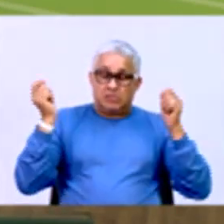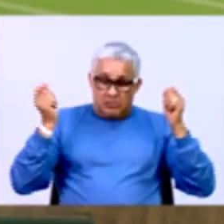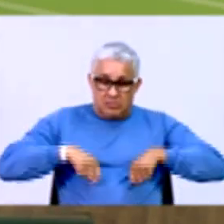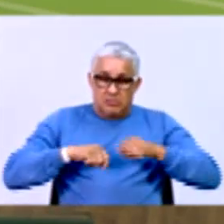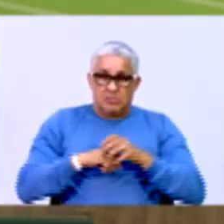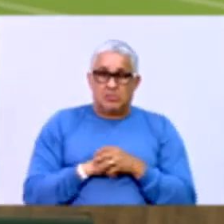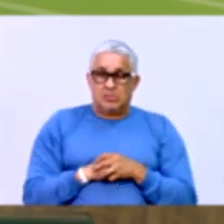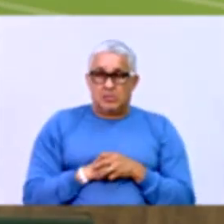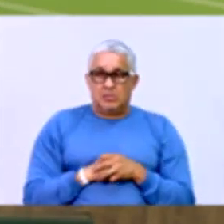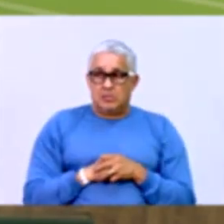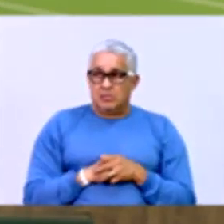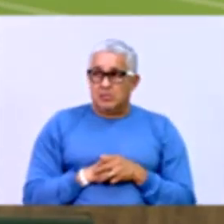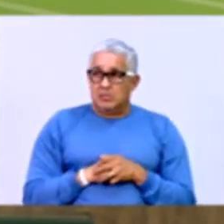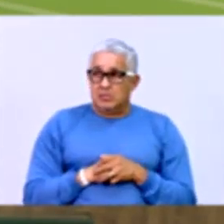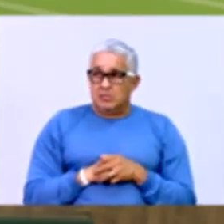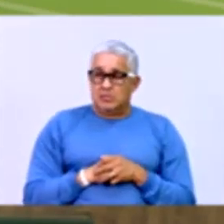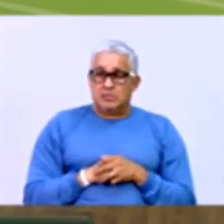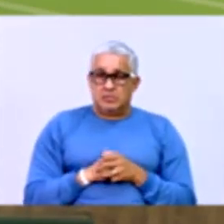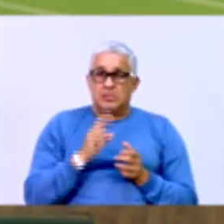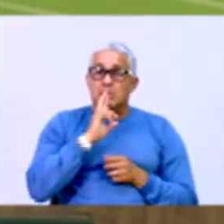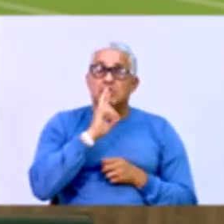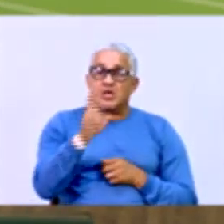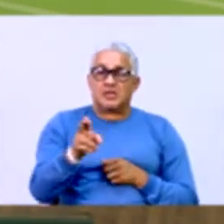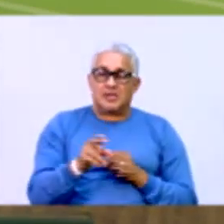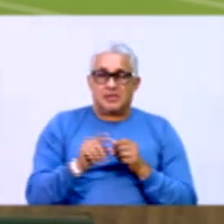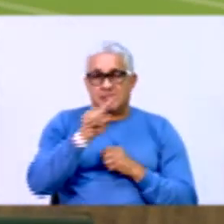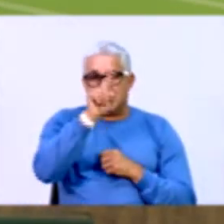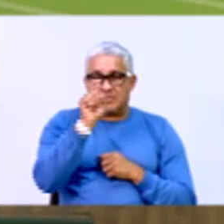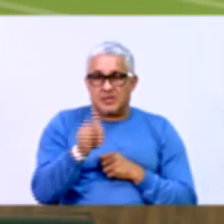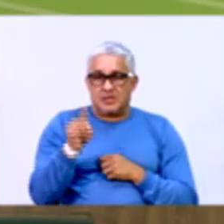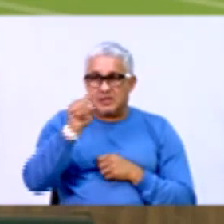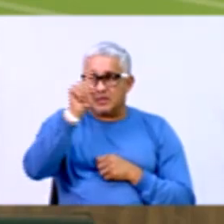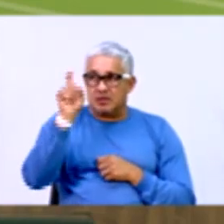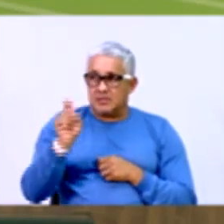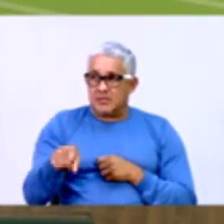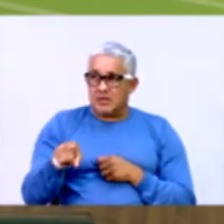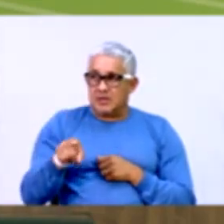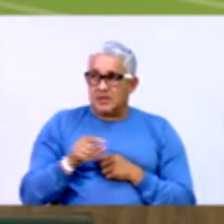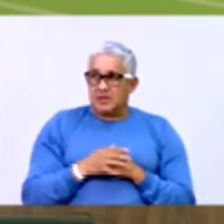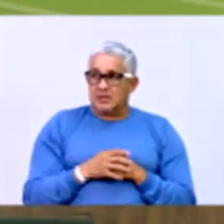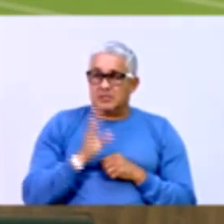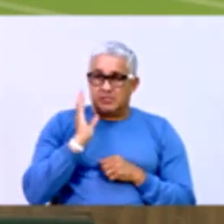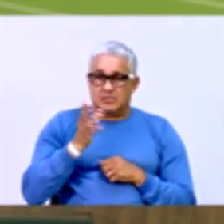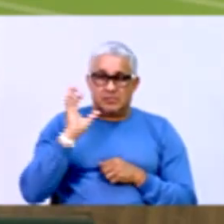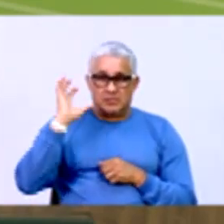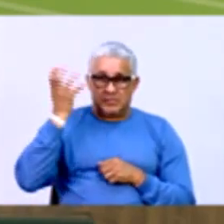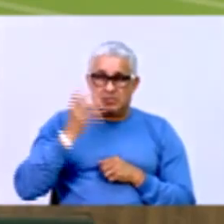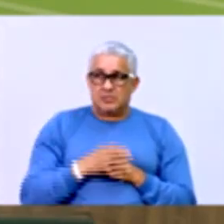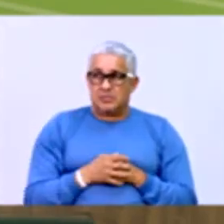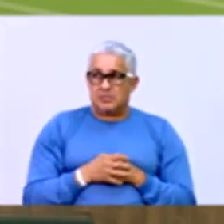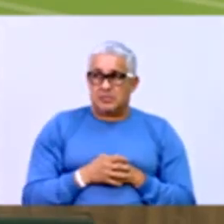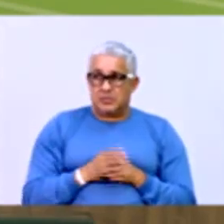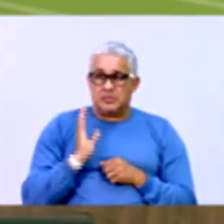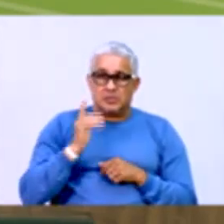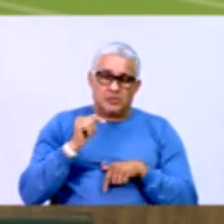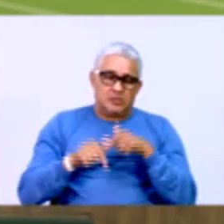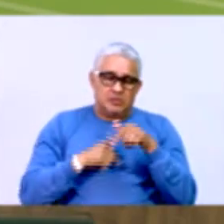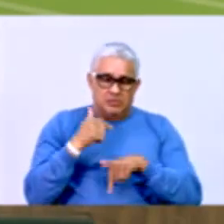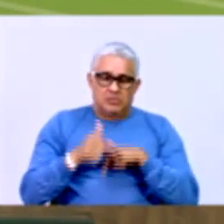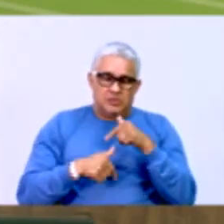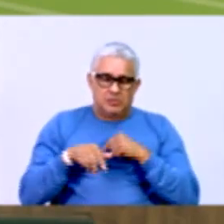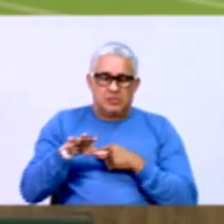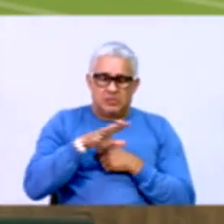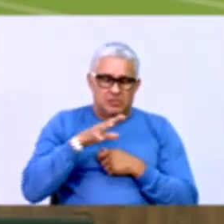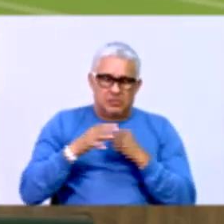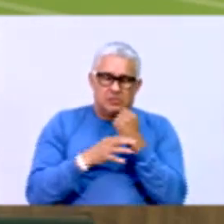de responder essas questões, né? Já aconteceu, como falei, eu trabalhei muita nessa área